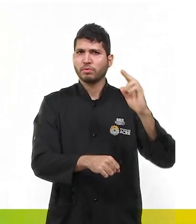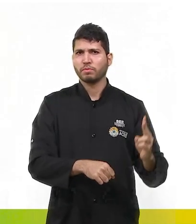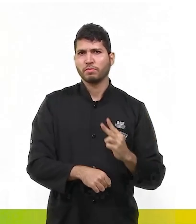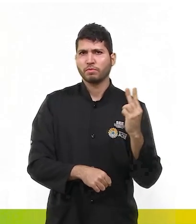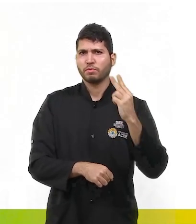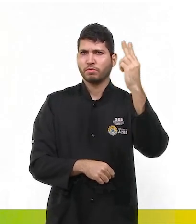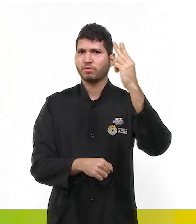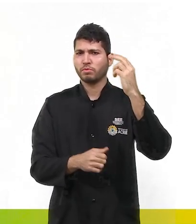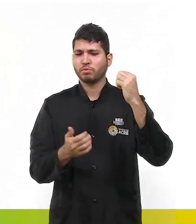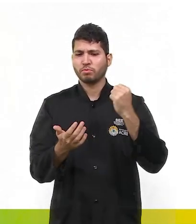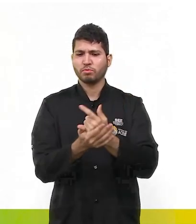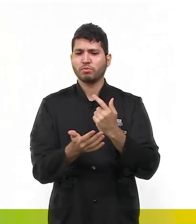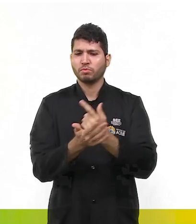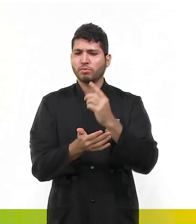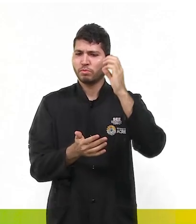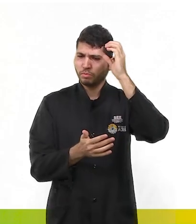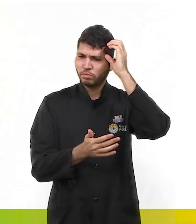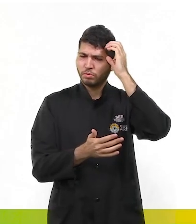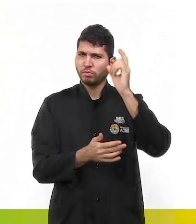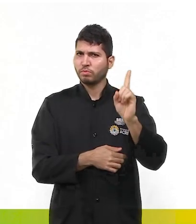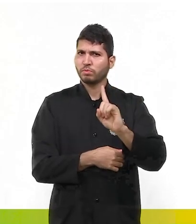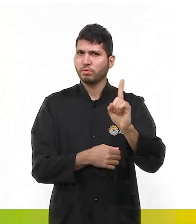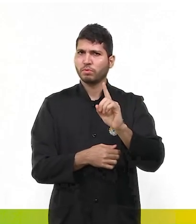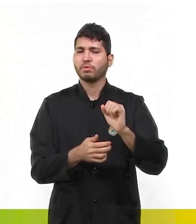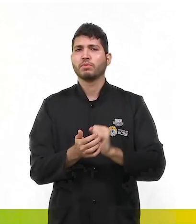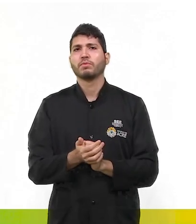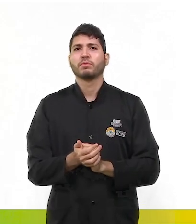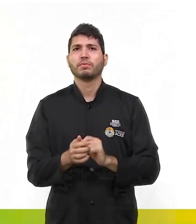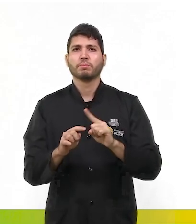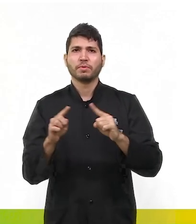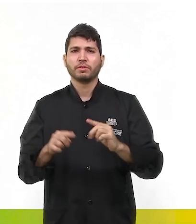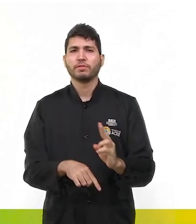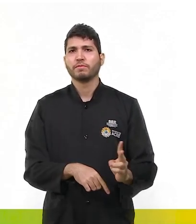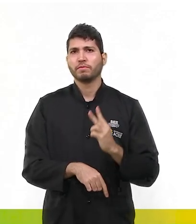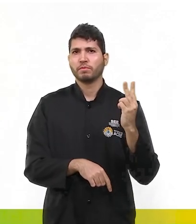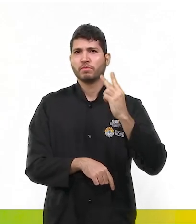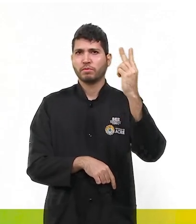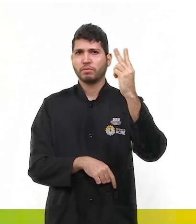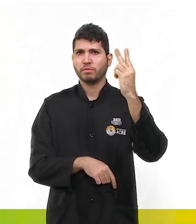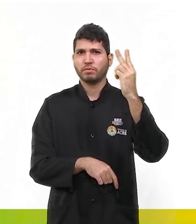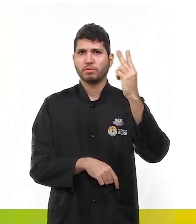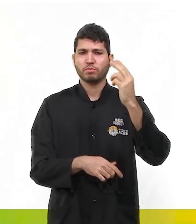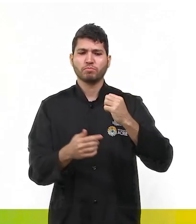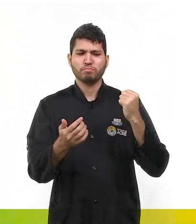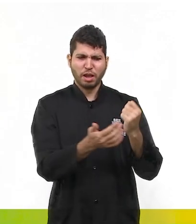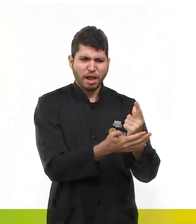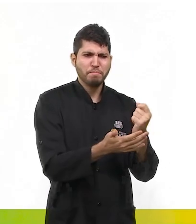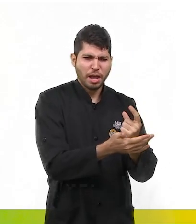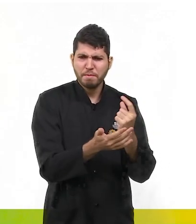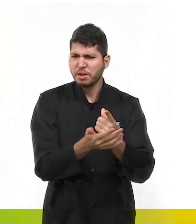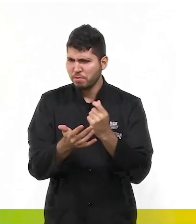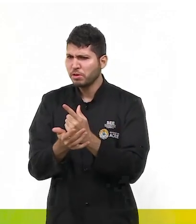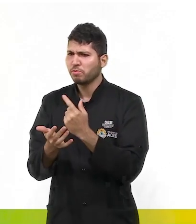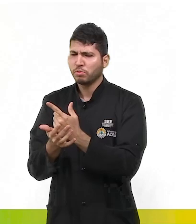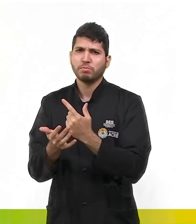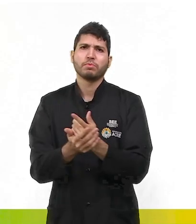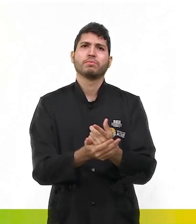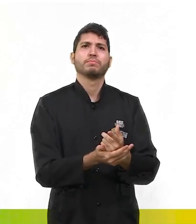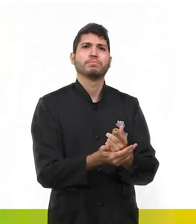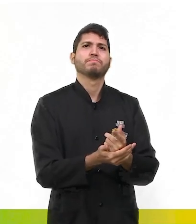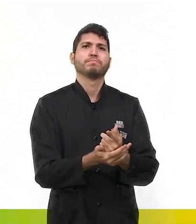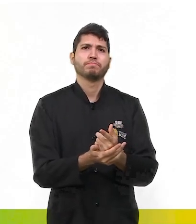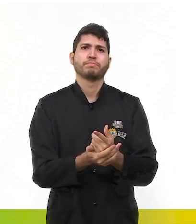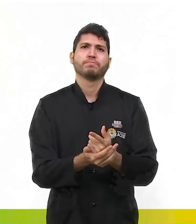não o consumo consciente, mas valoriza sim o que a gente chama de consumismo, que é aquele consumo a